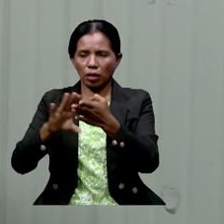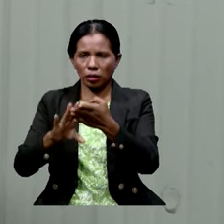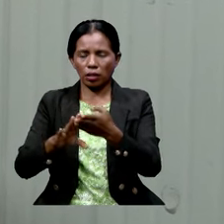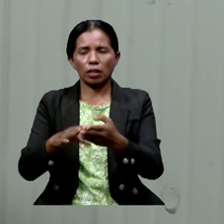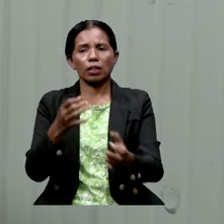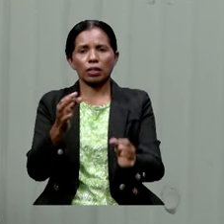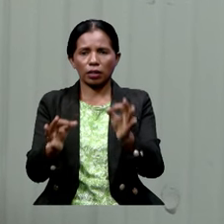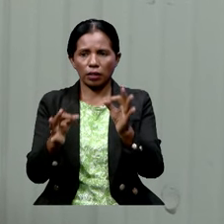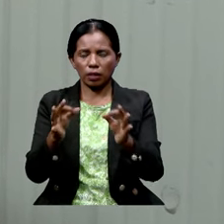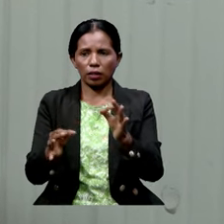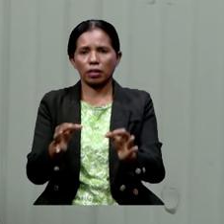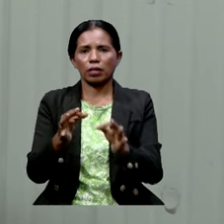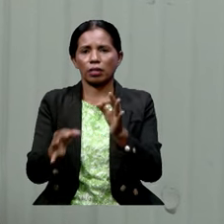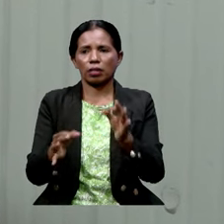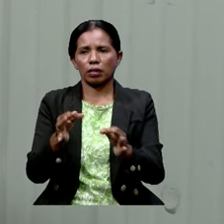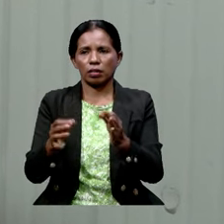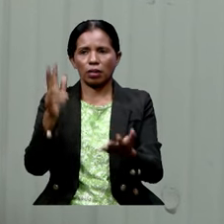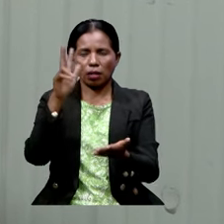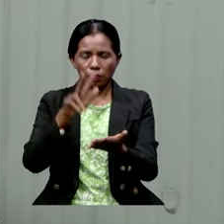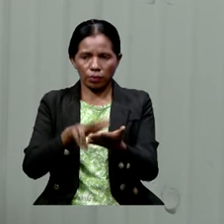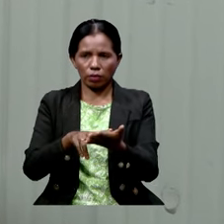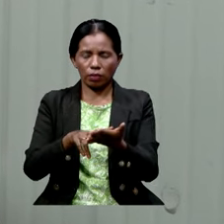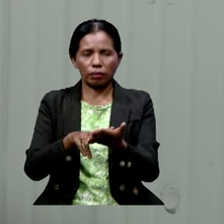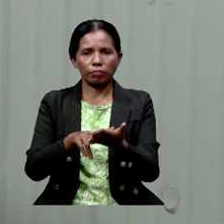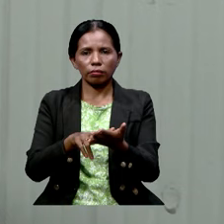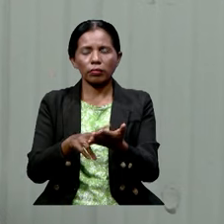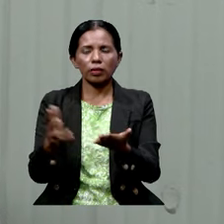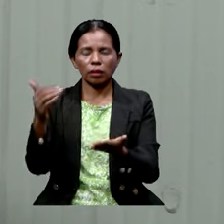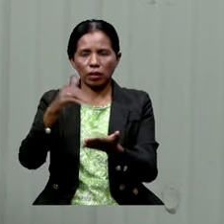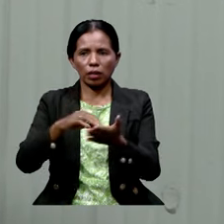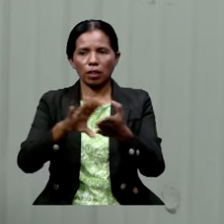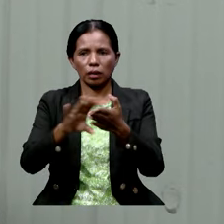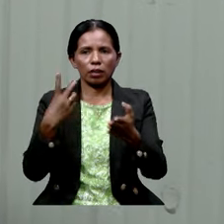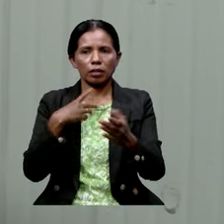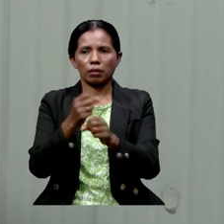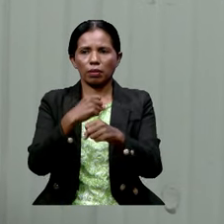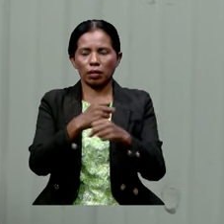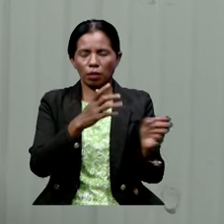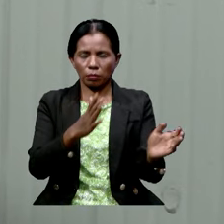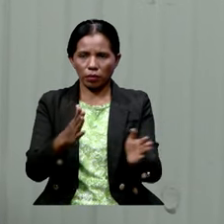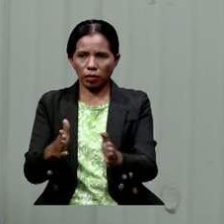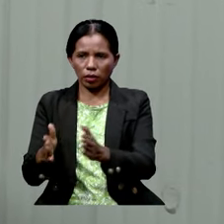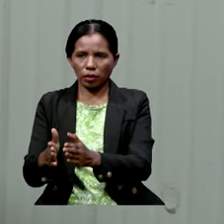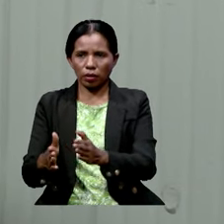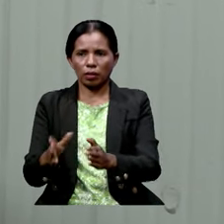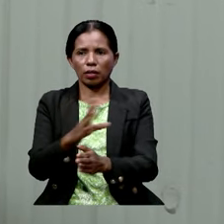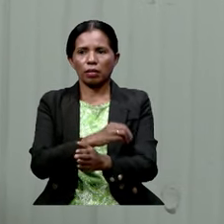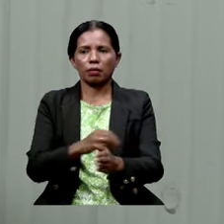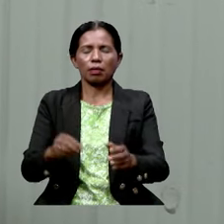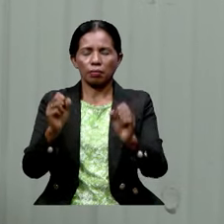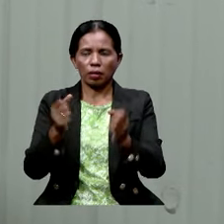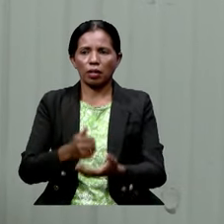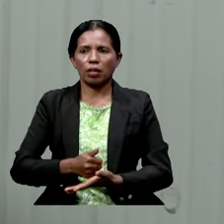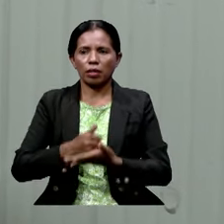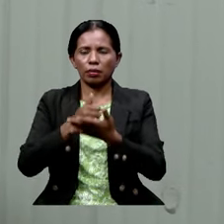ta kare ka aprova fali pedido ne para itabel halono processo ba aprisionamento ne para bele facilita